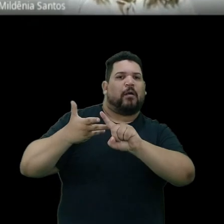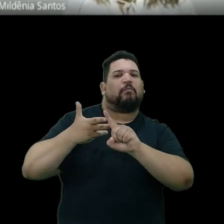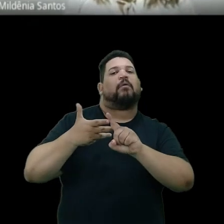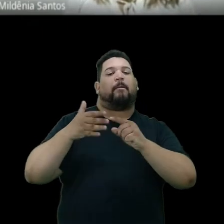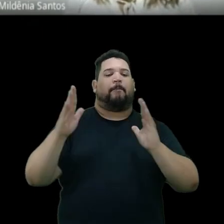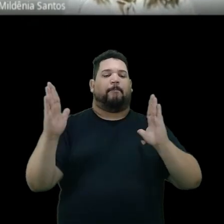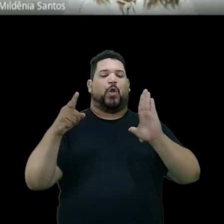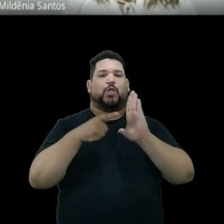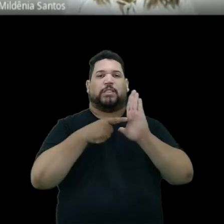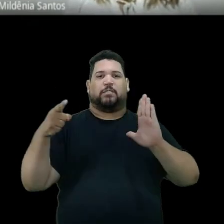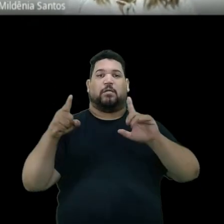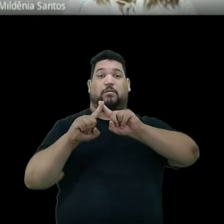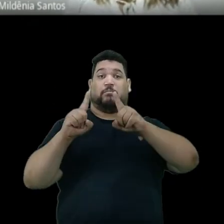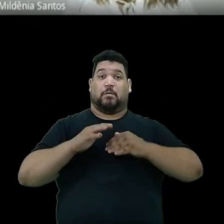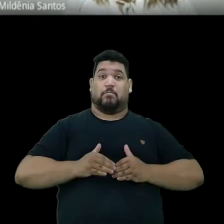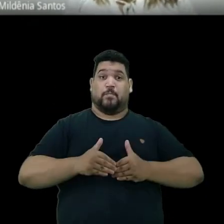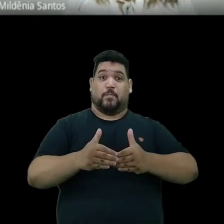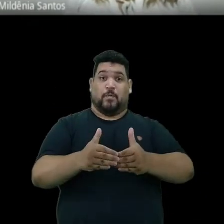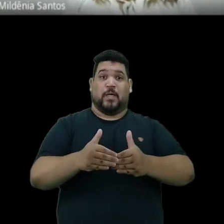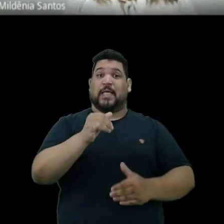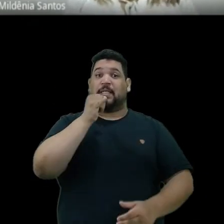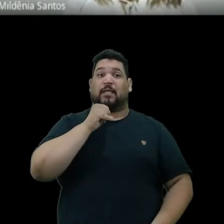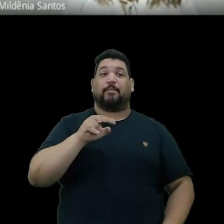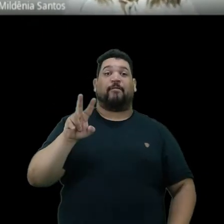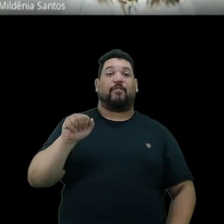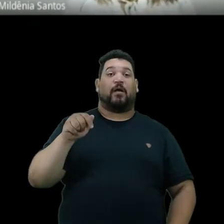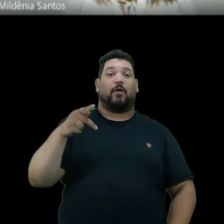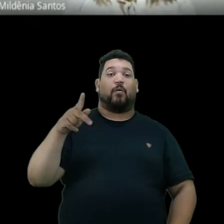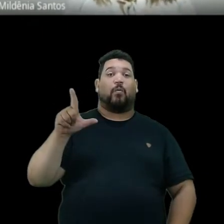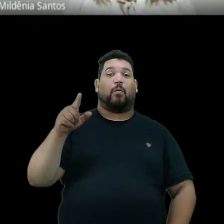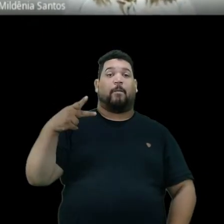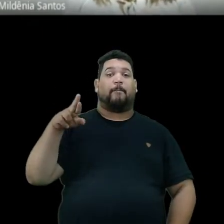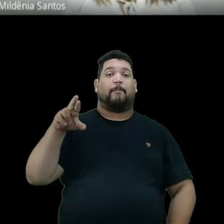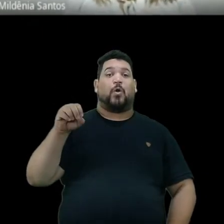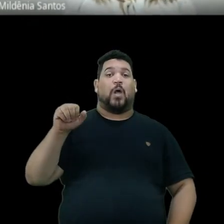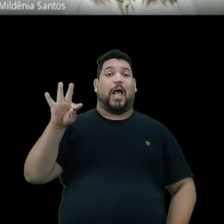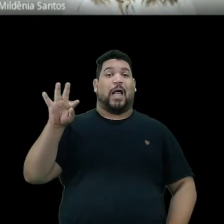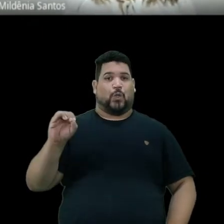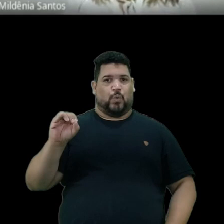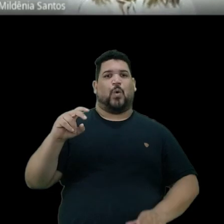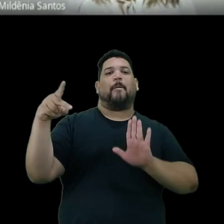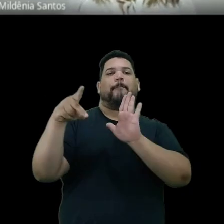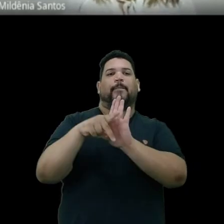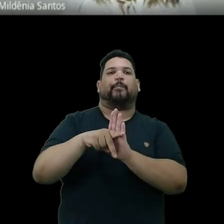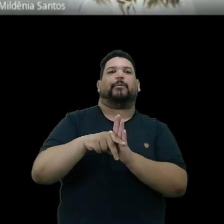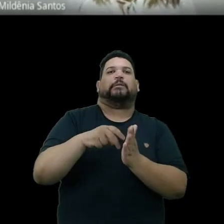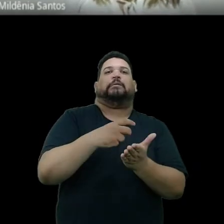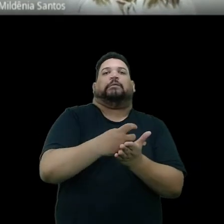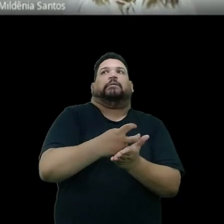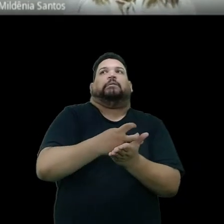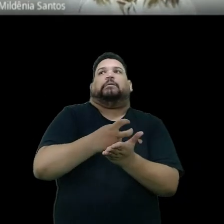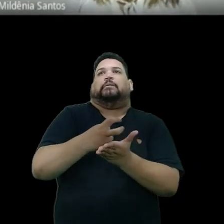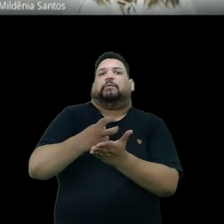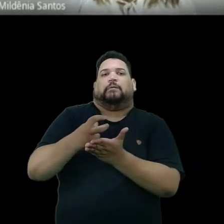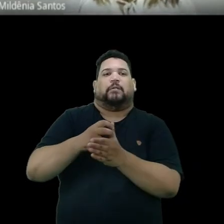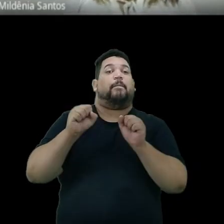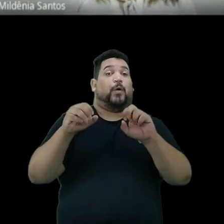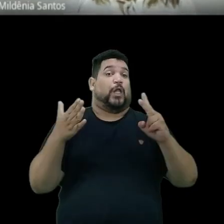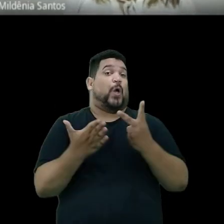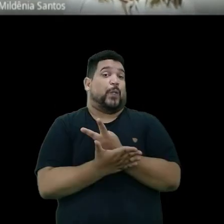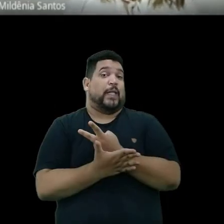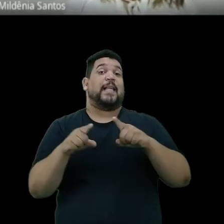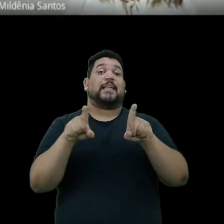gestação, como o valproato de sódio, que trata a epilepsia, por exemplo. Também nós temos casos, por exemplo,